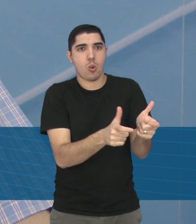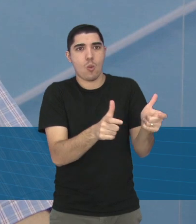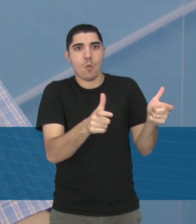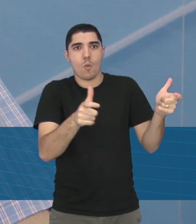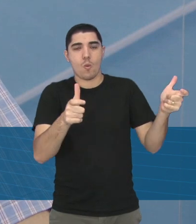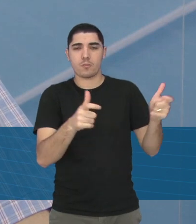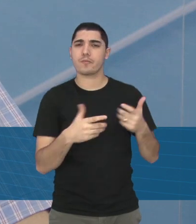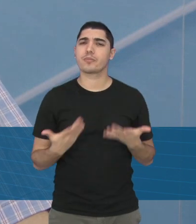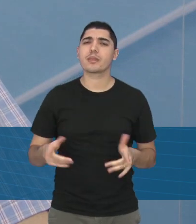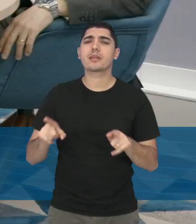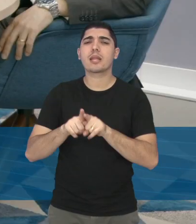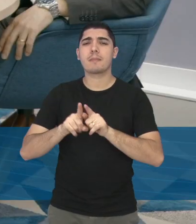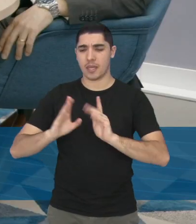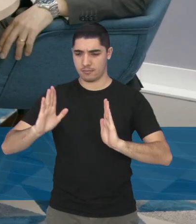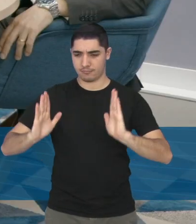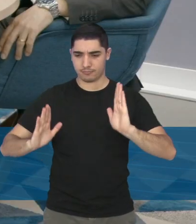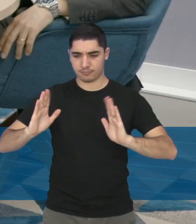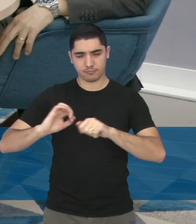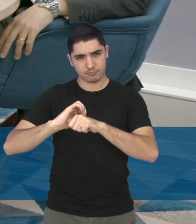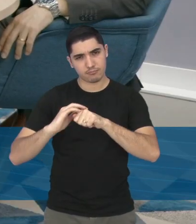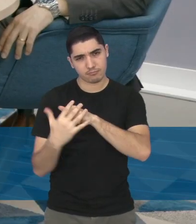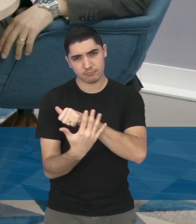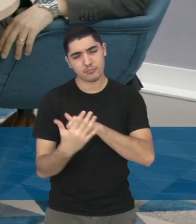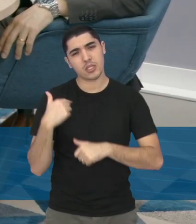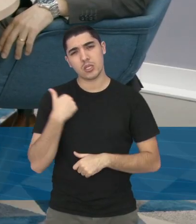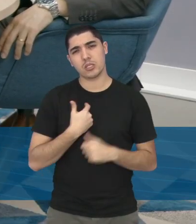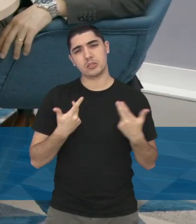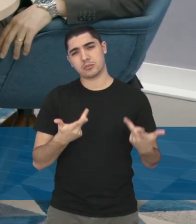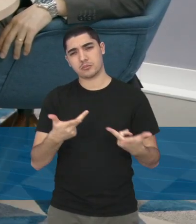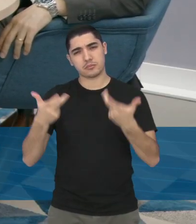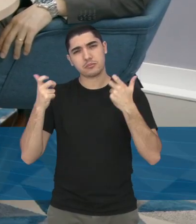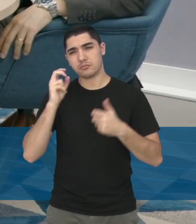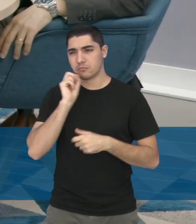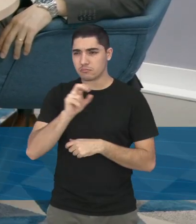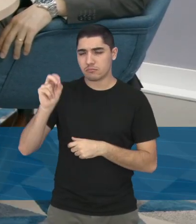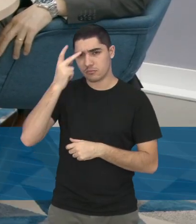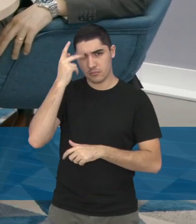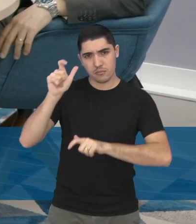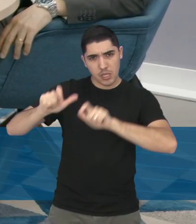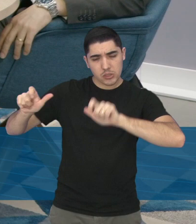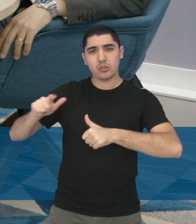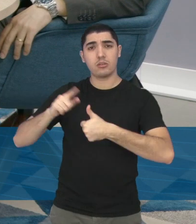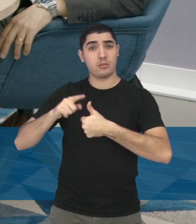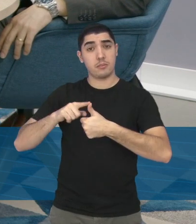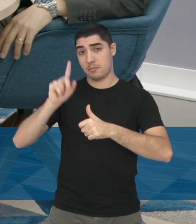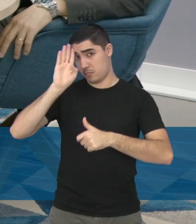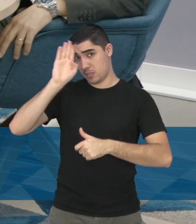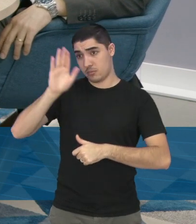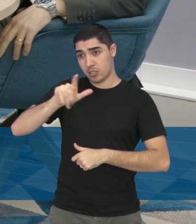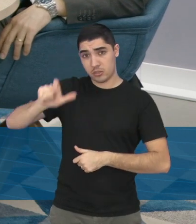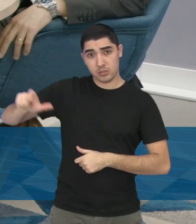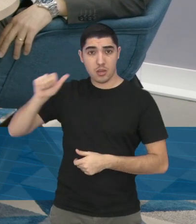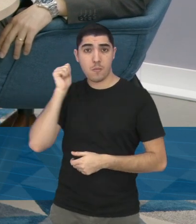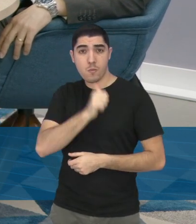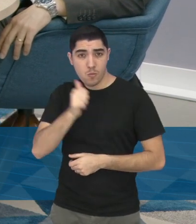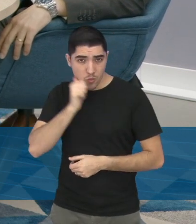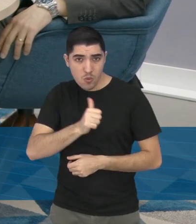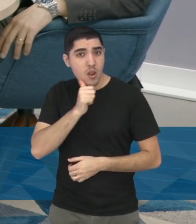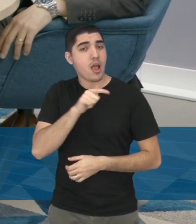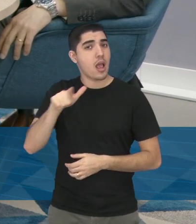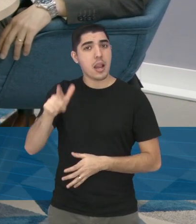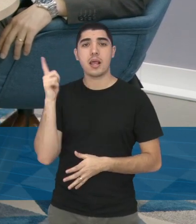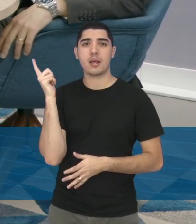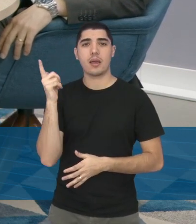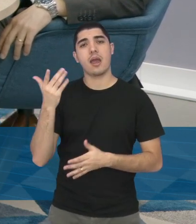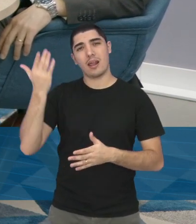aí nos últimos anos. Na pandemia, inclusive, a gente viu muitas pessoas empreendendo exatamente por necessidade, mulheres, inclusive, também, né, que tinham